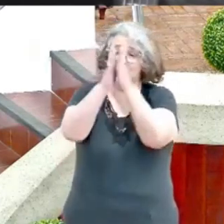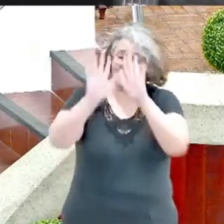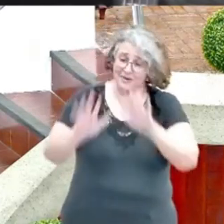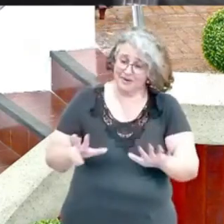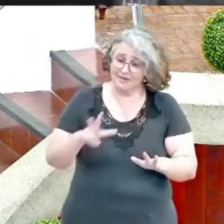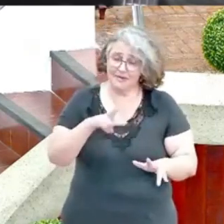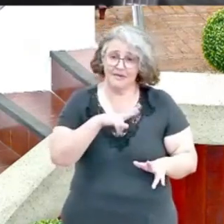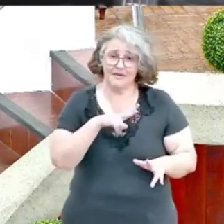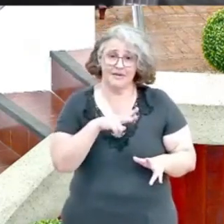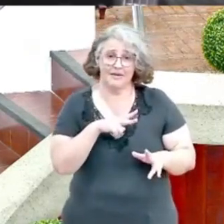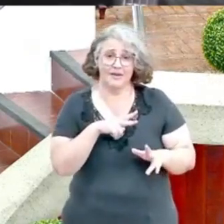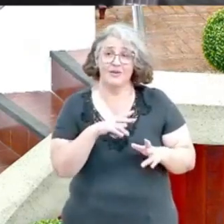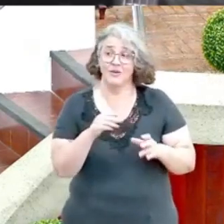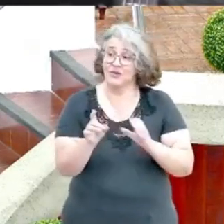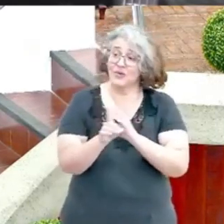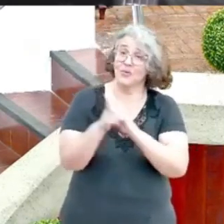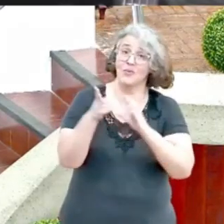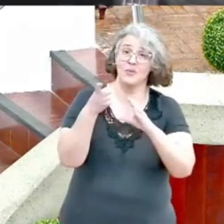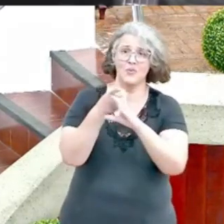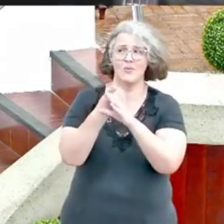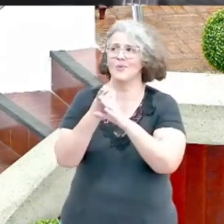dos cânticos congregacionais.